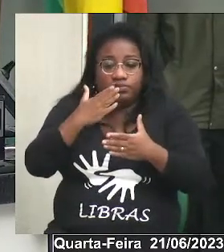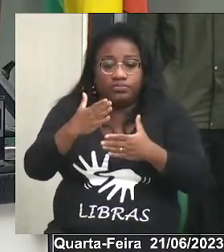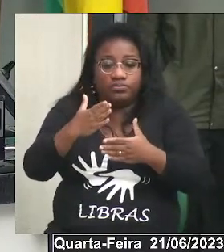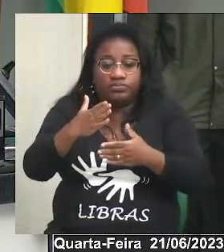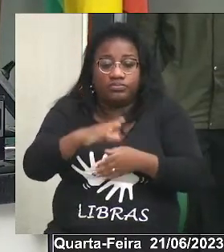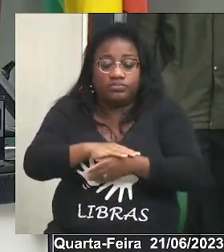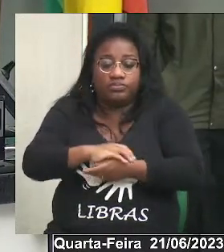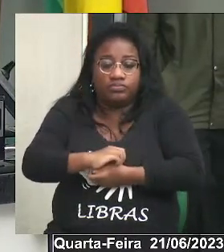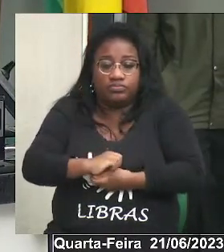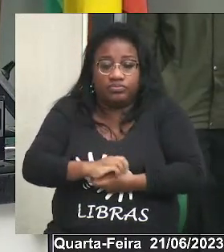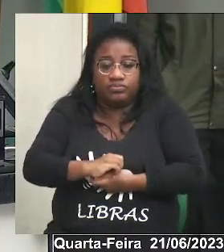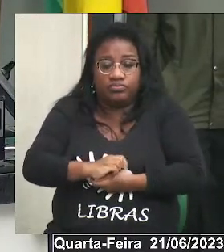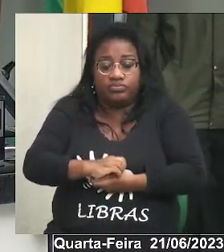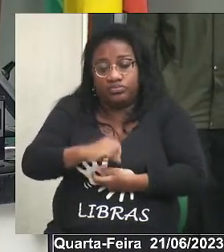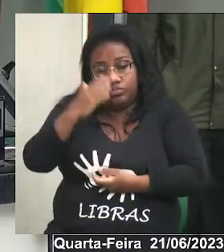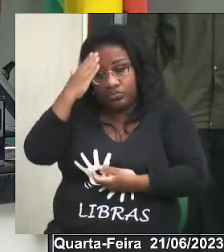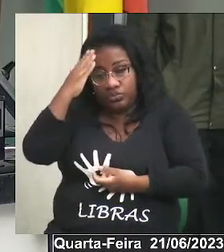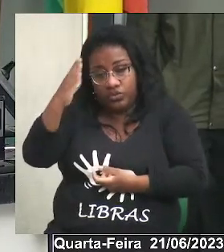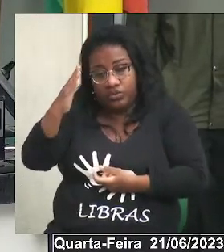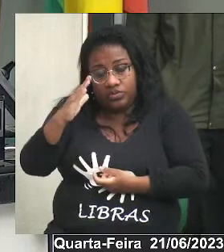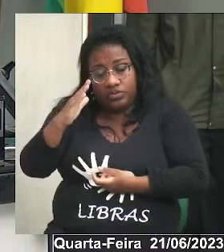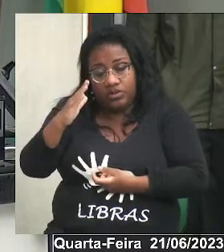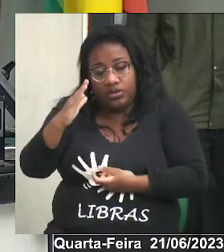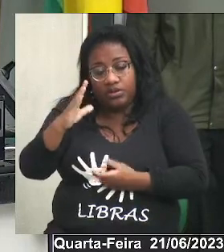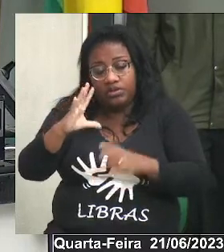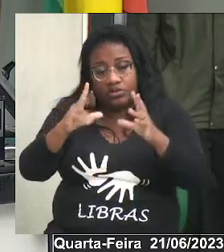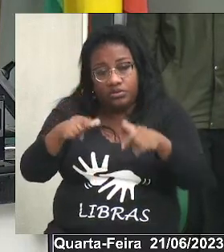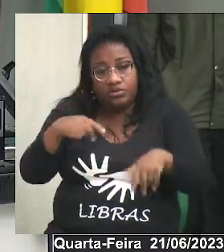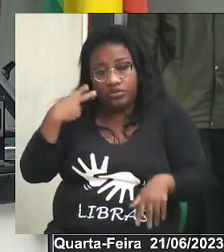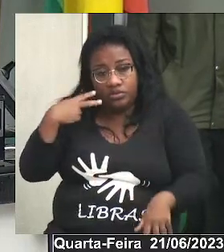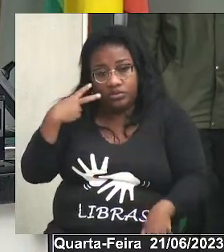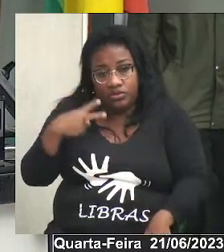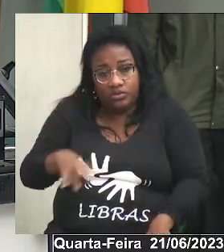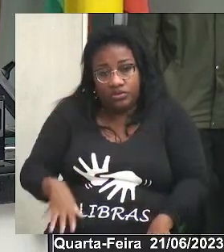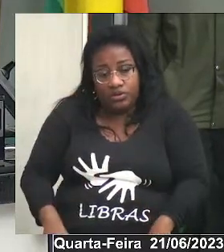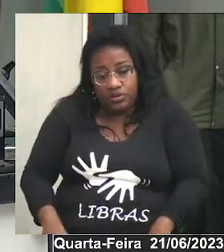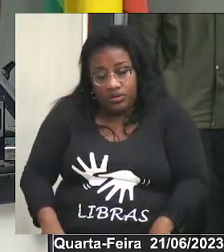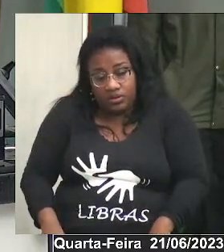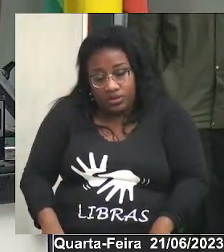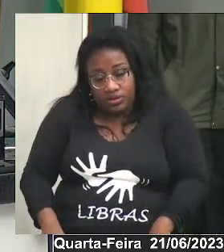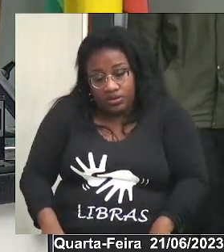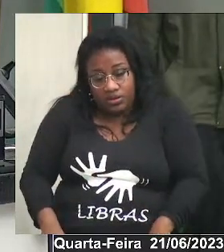poder estar conversando com o secretário sobre esse projeto. Meu muito obrigado aos meus pares.